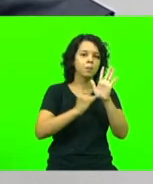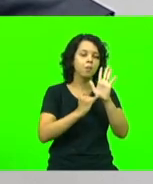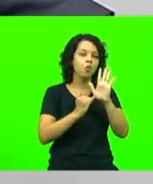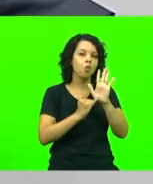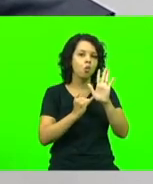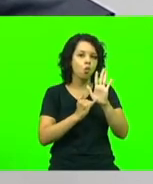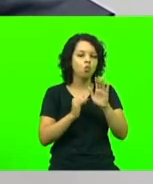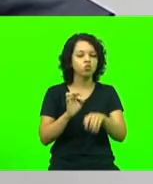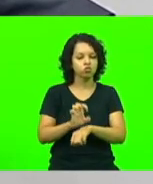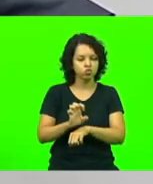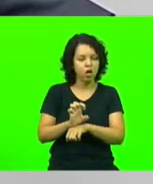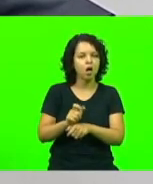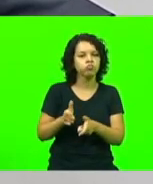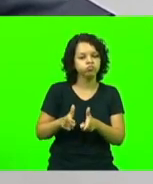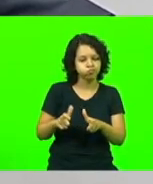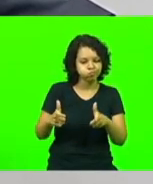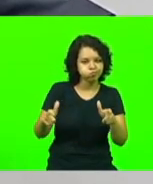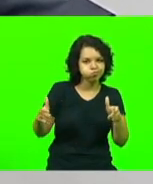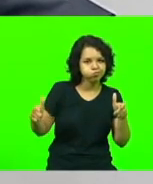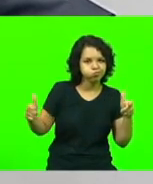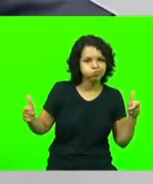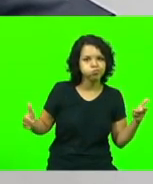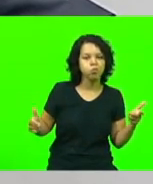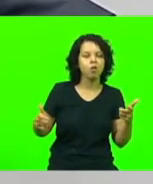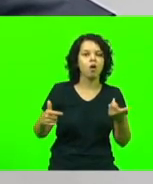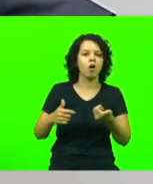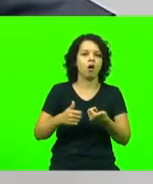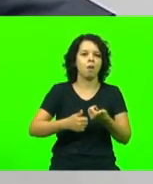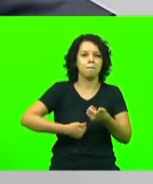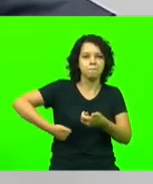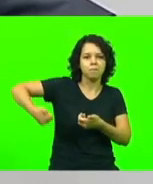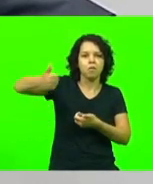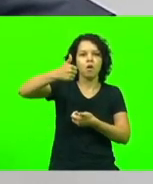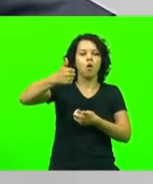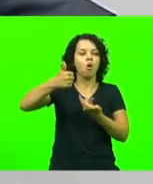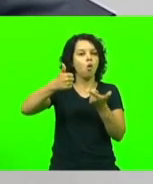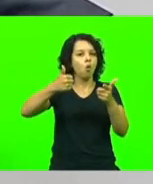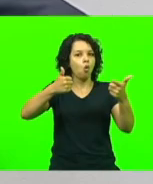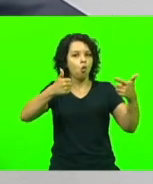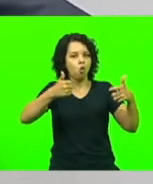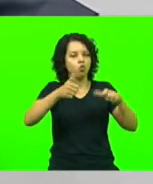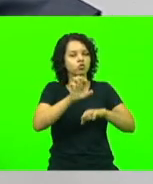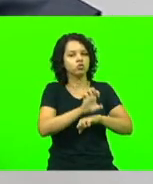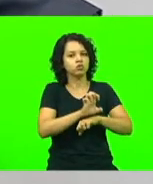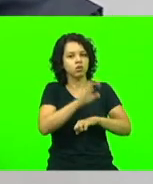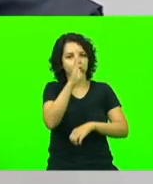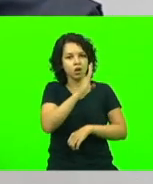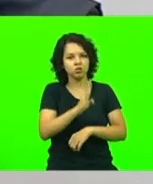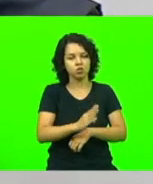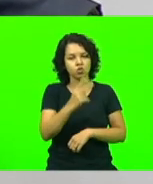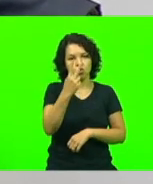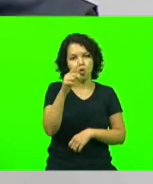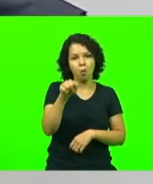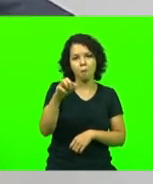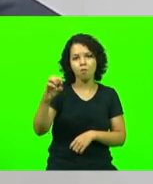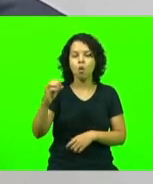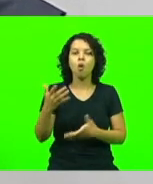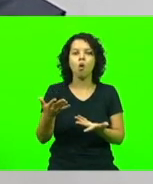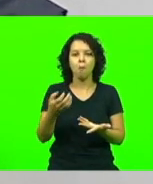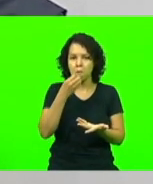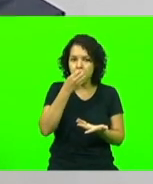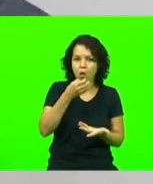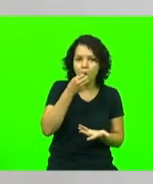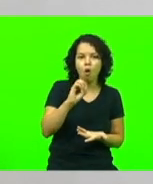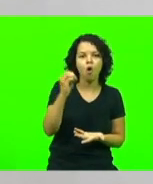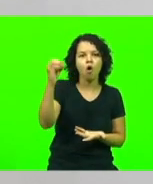sim, cresceu à frente dos outros estados da federação. Dois pontos, isso é ótimo, mas a